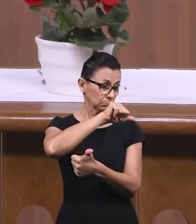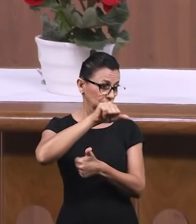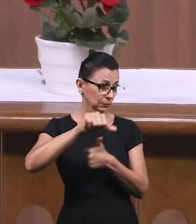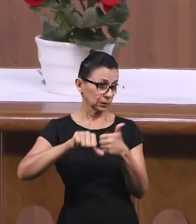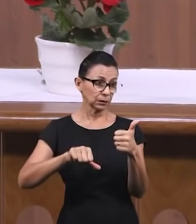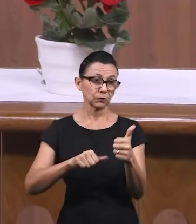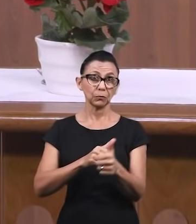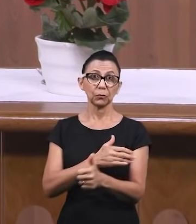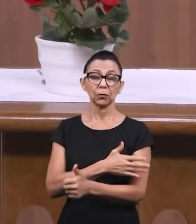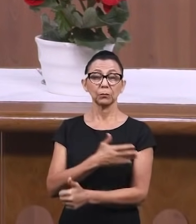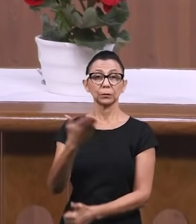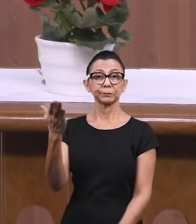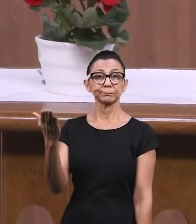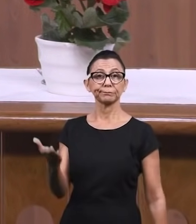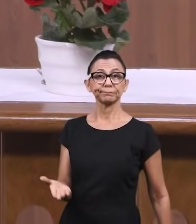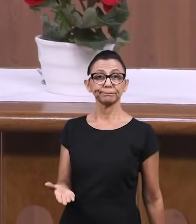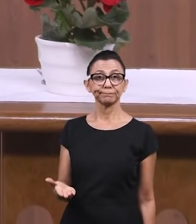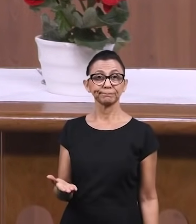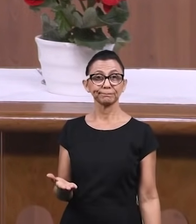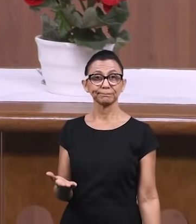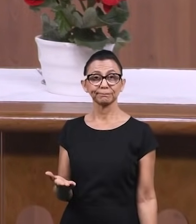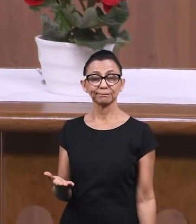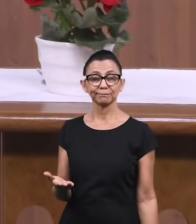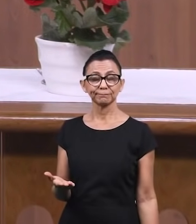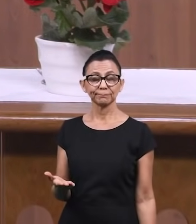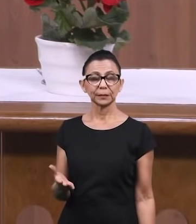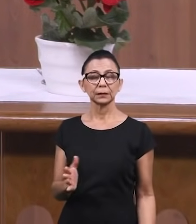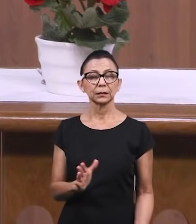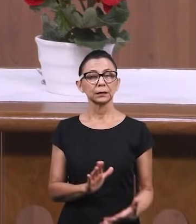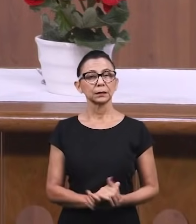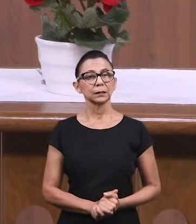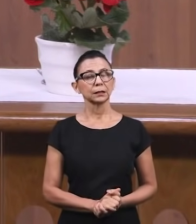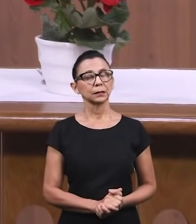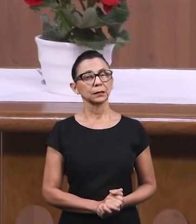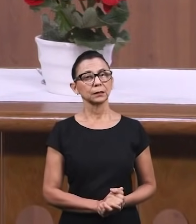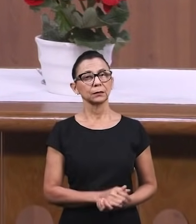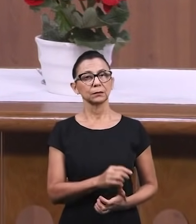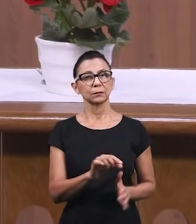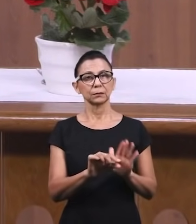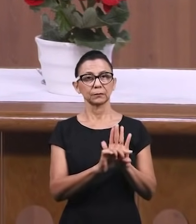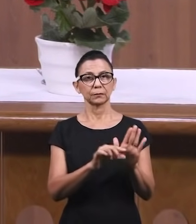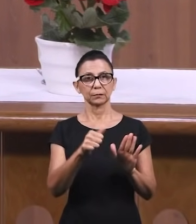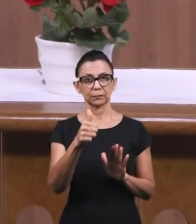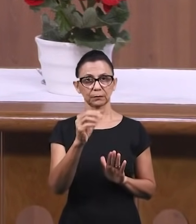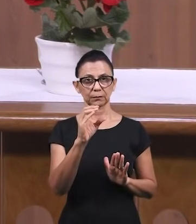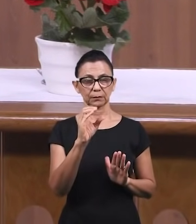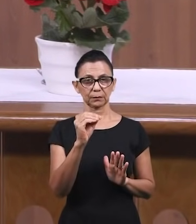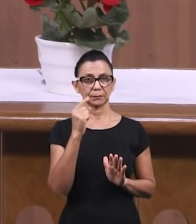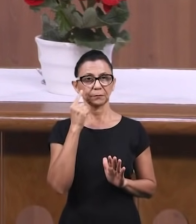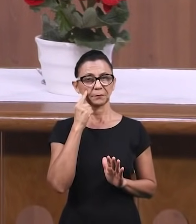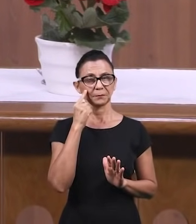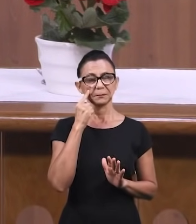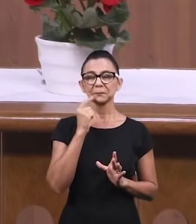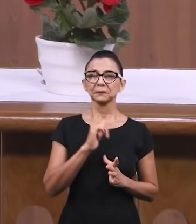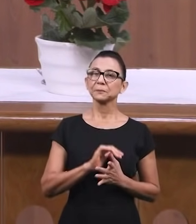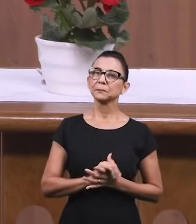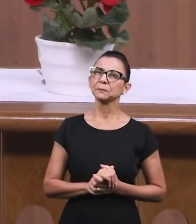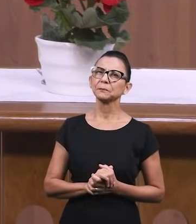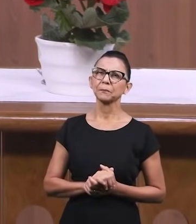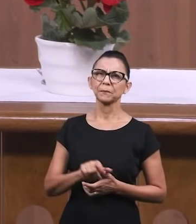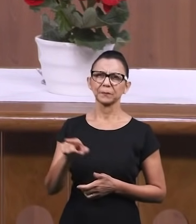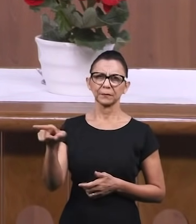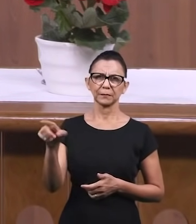mudou, transformou toda a vida dele. Mas nós lemos aqui no verso 10 o